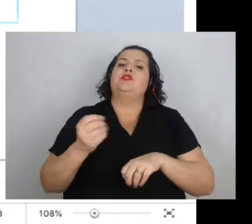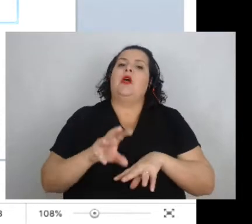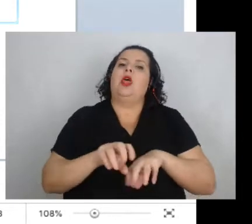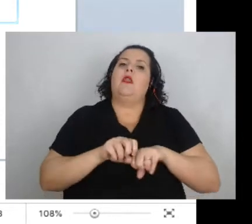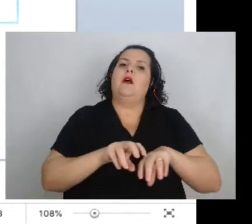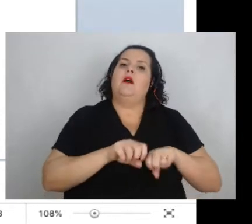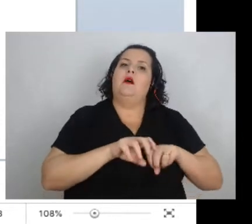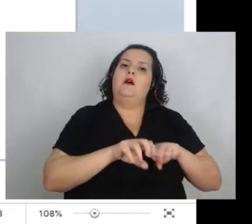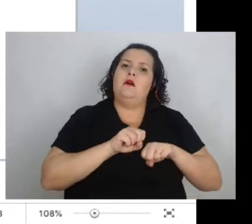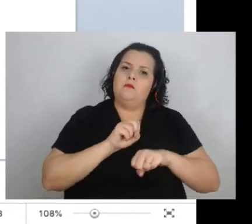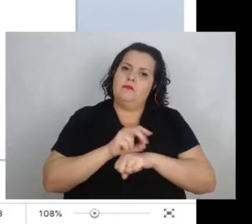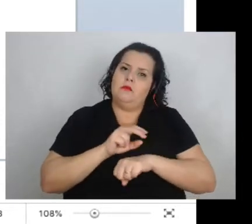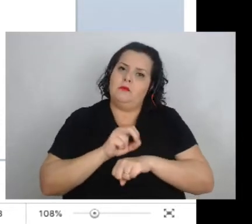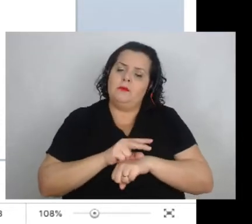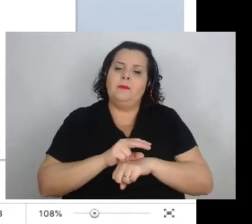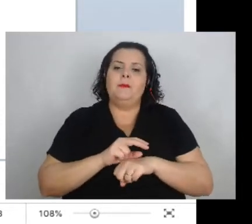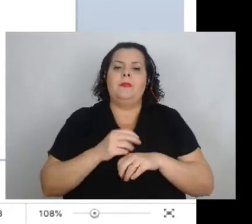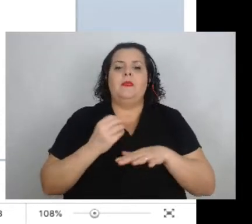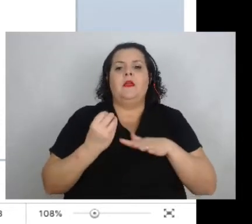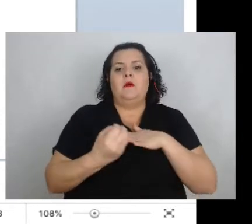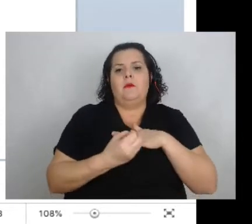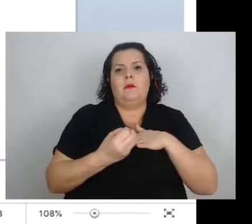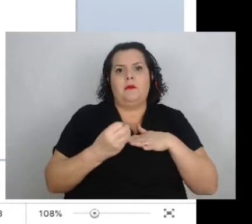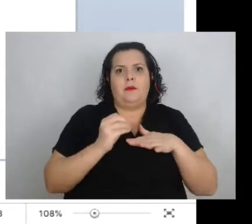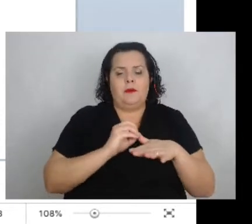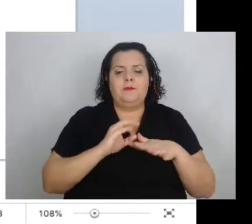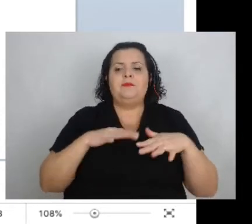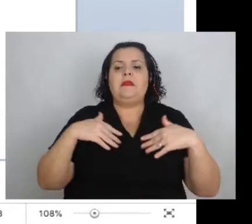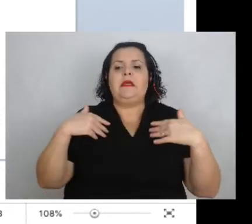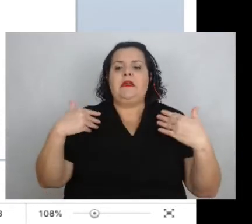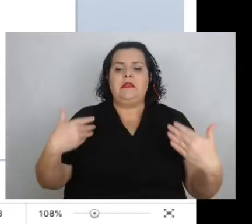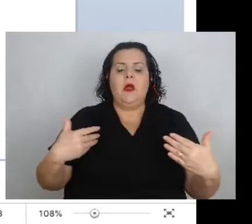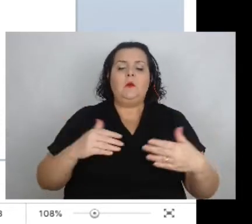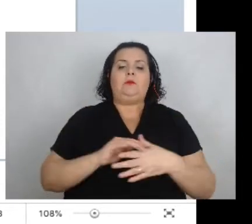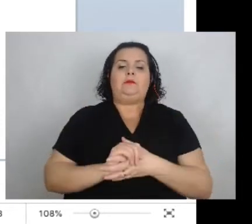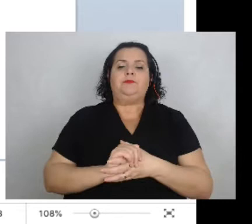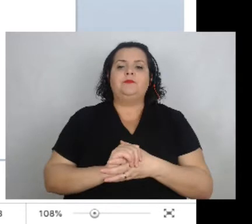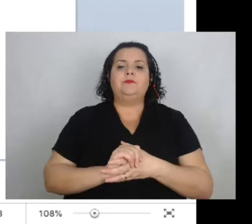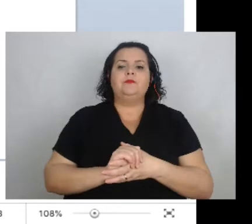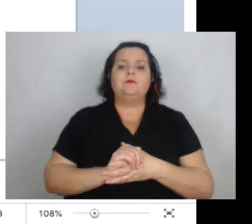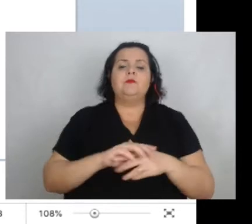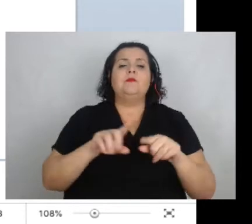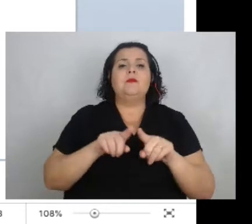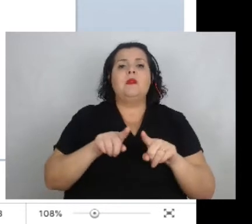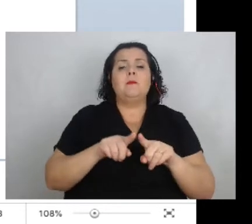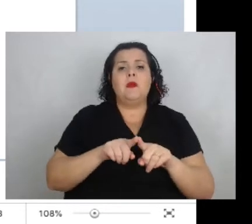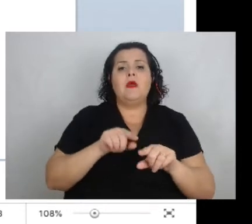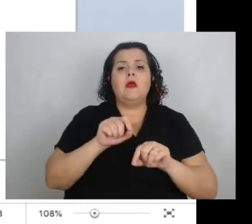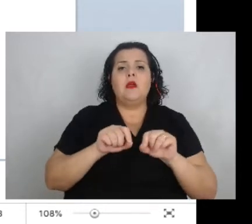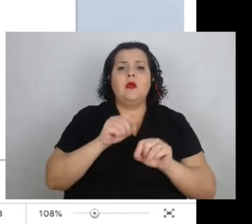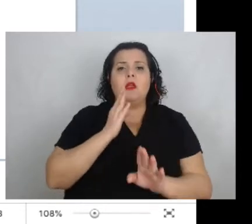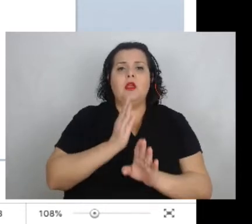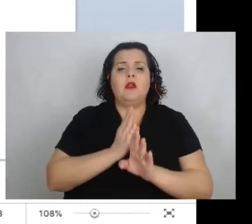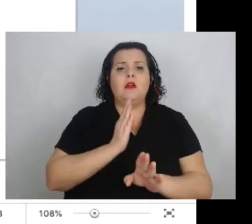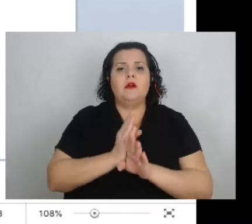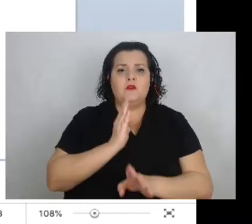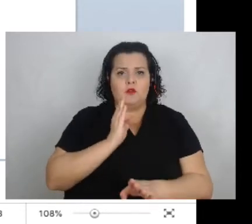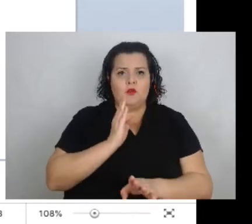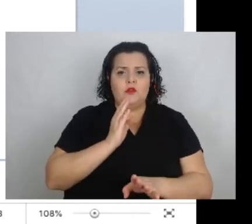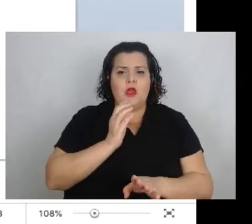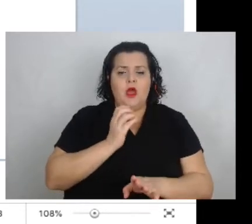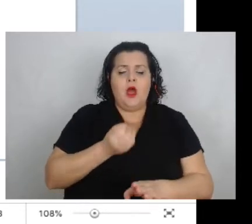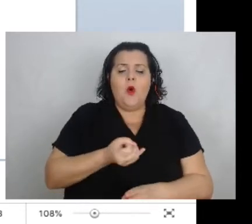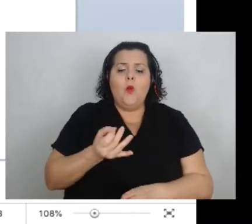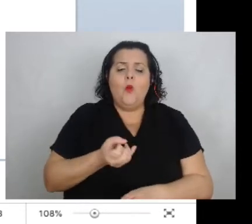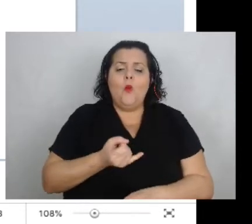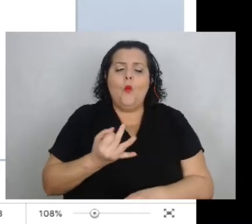nesse período, né? E a carga viral, ela pode ser usada como prognóstico. Então, pacientes graves têm uma carga